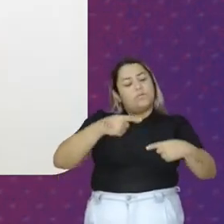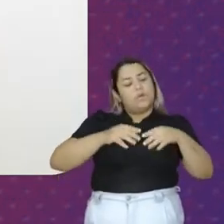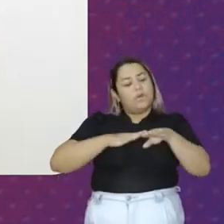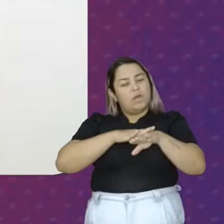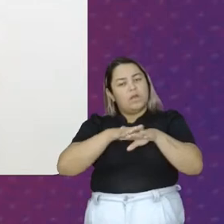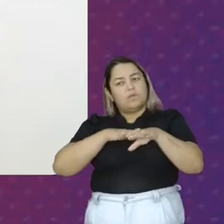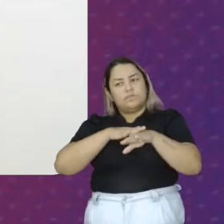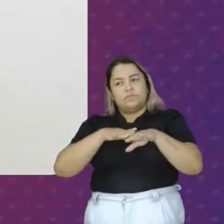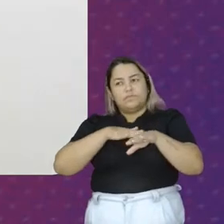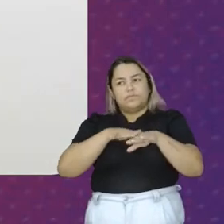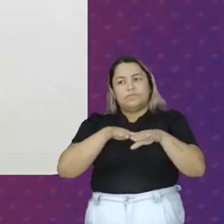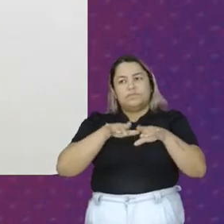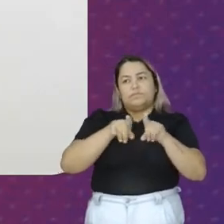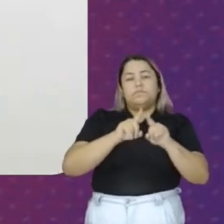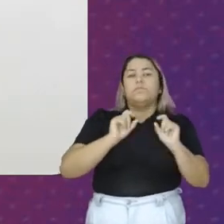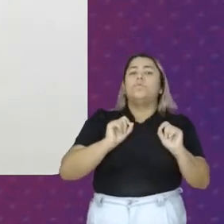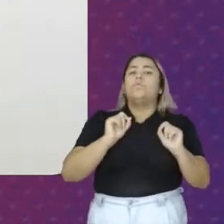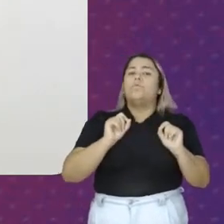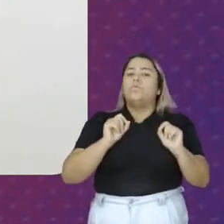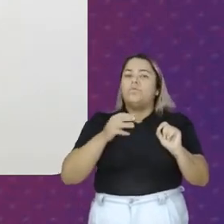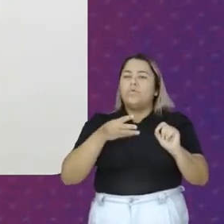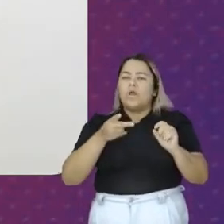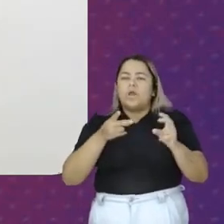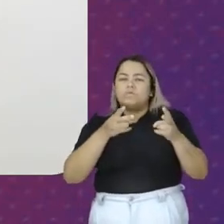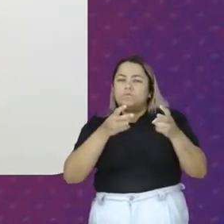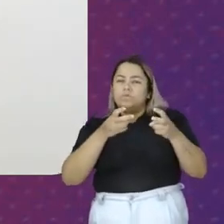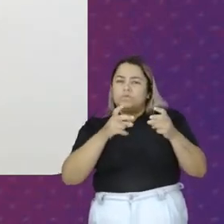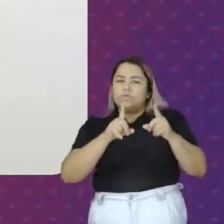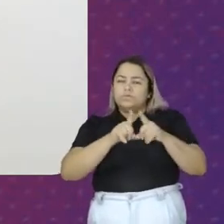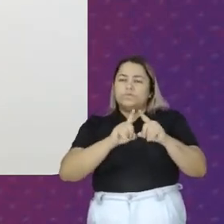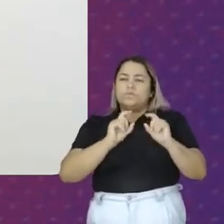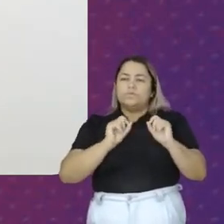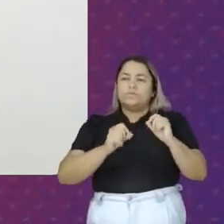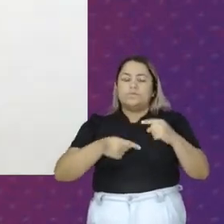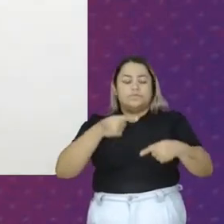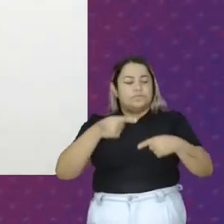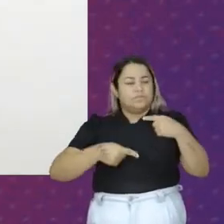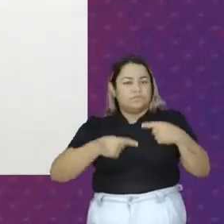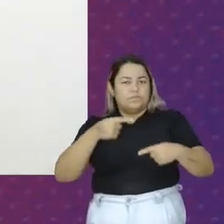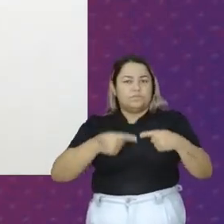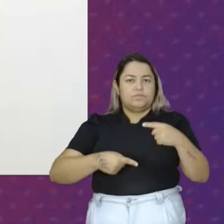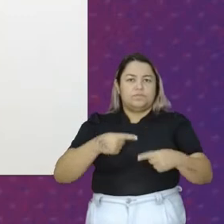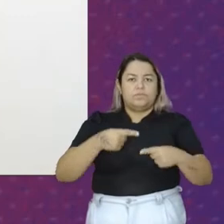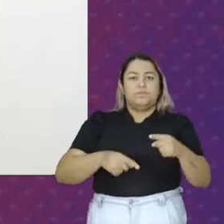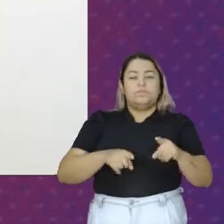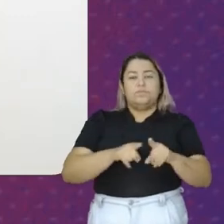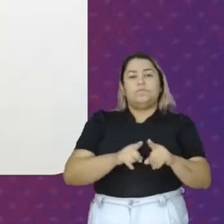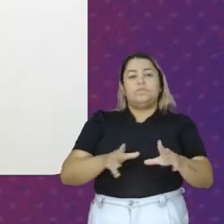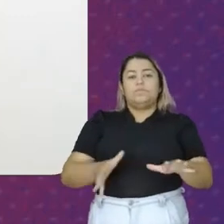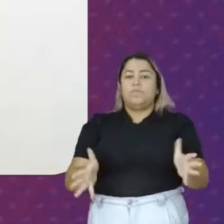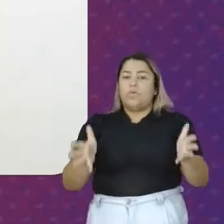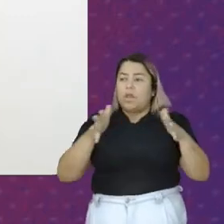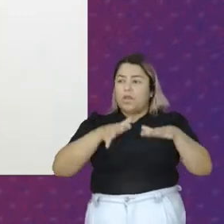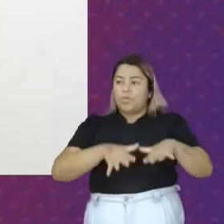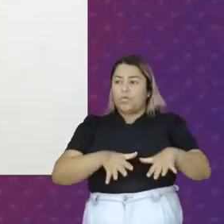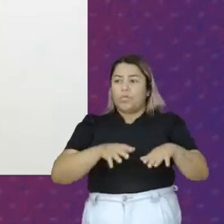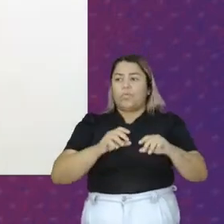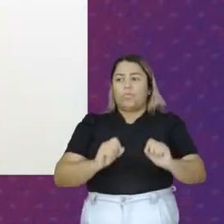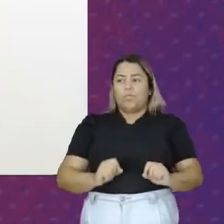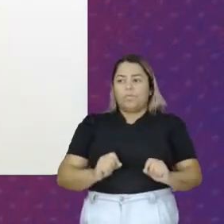a segregação? Quais concepções dialogam com a inclusão, com